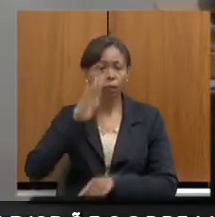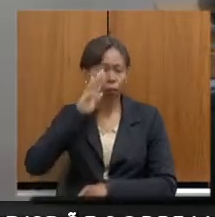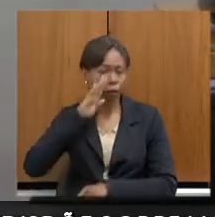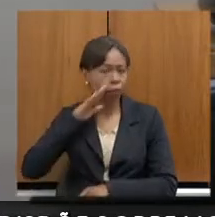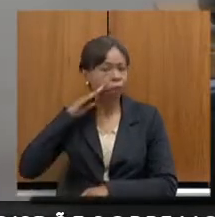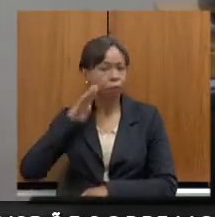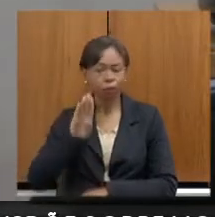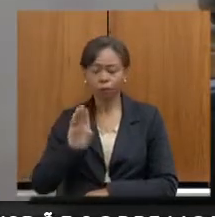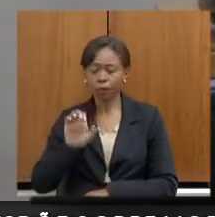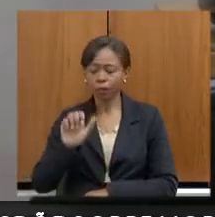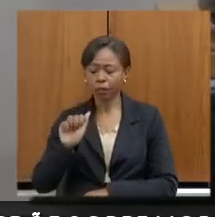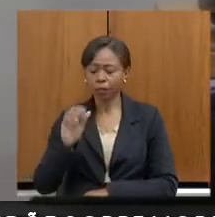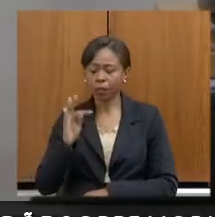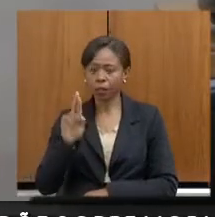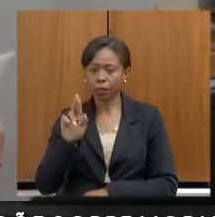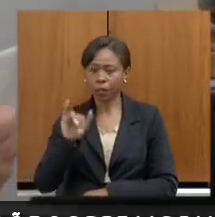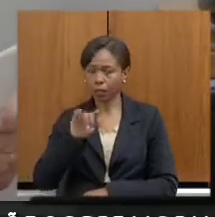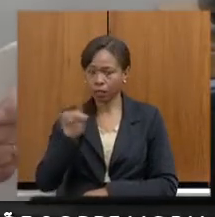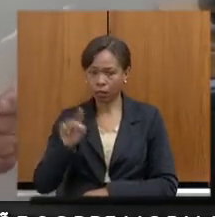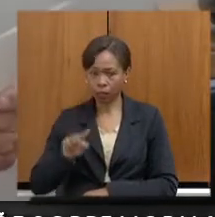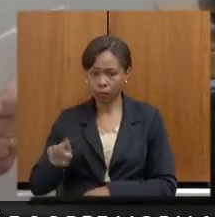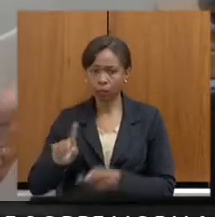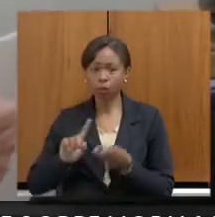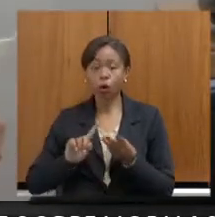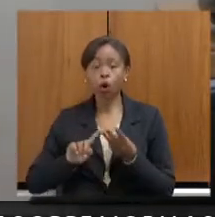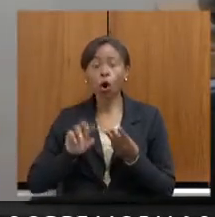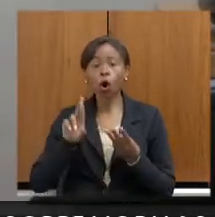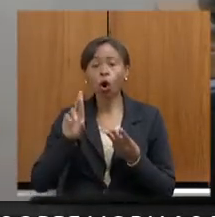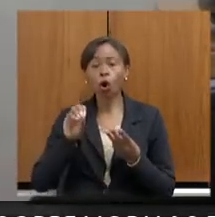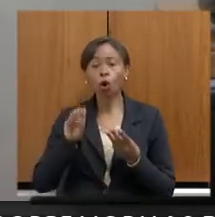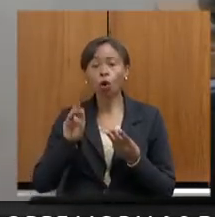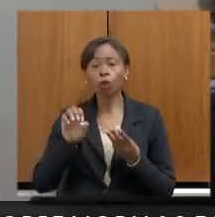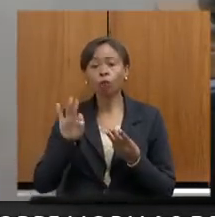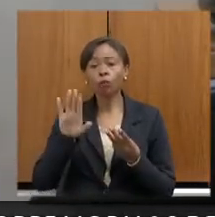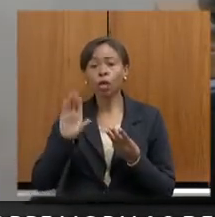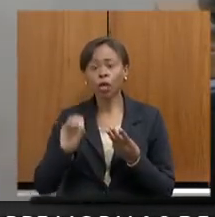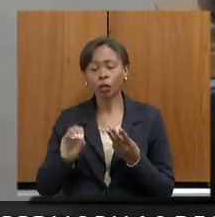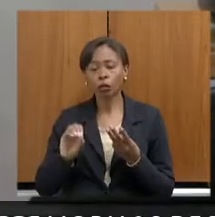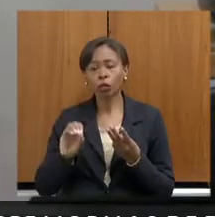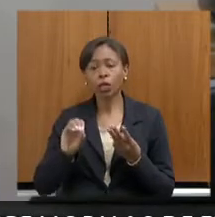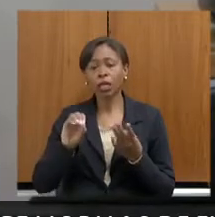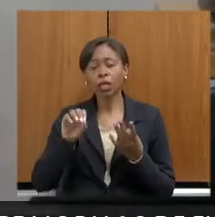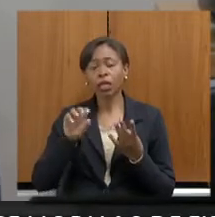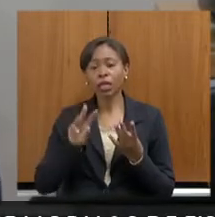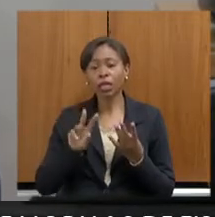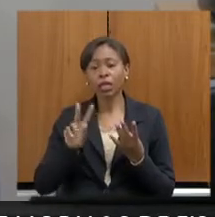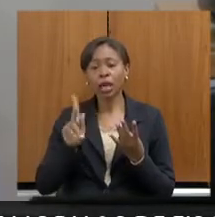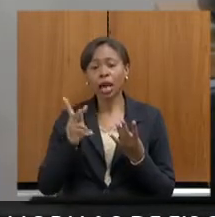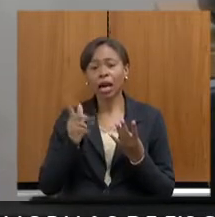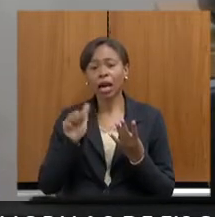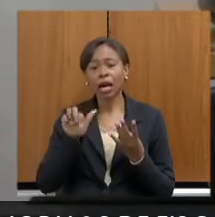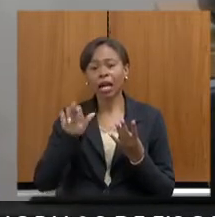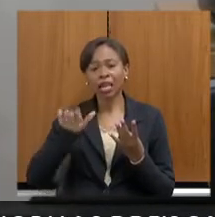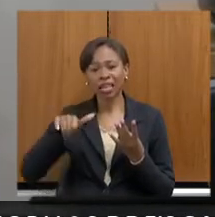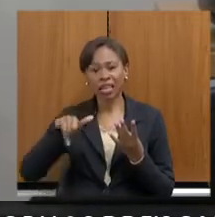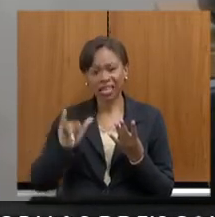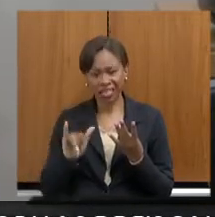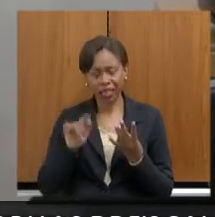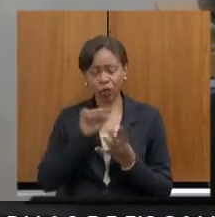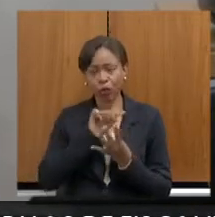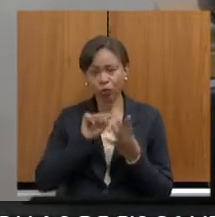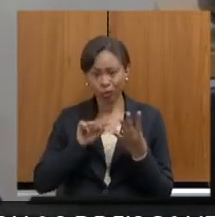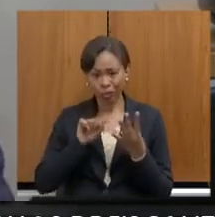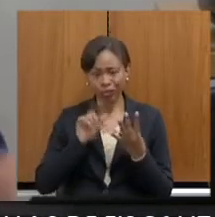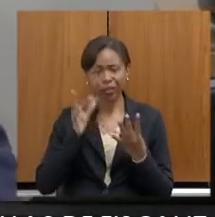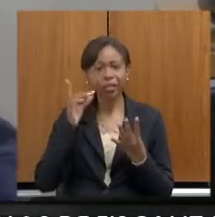Cerqueira Deputado Roberto Andrade e deputado Arlen Santiago Quem são os deputados